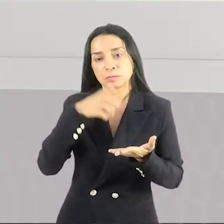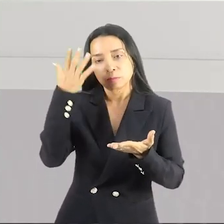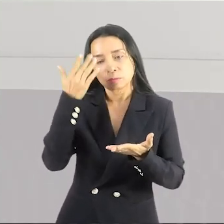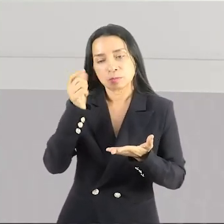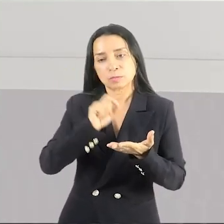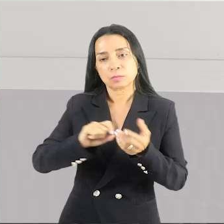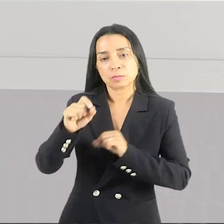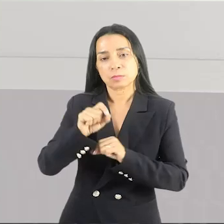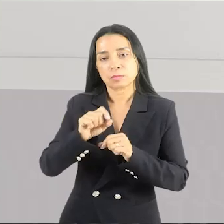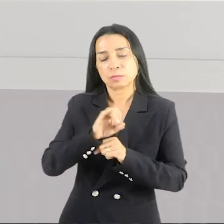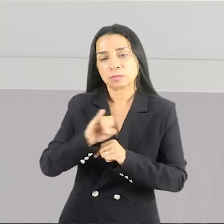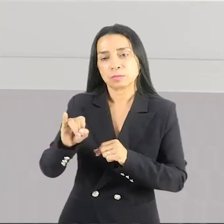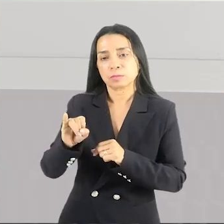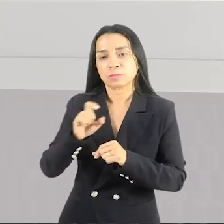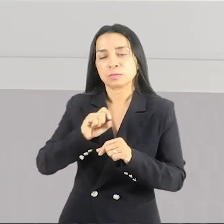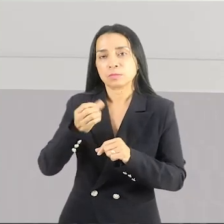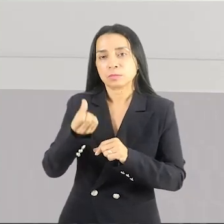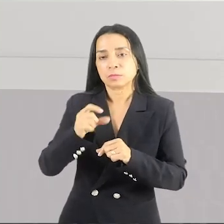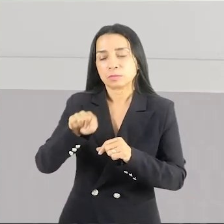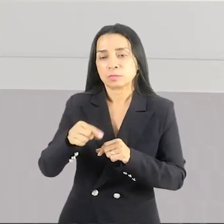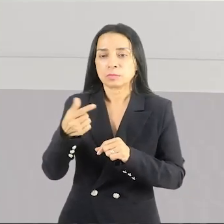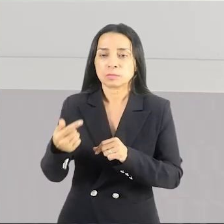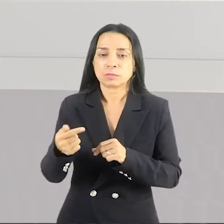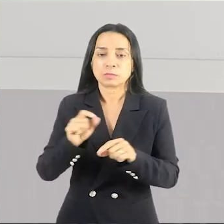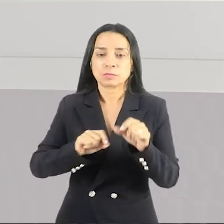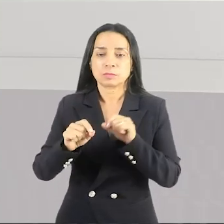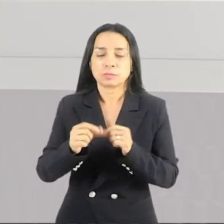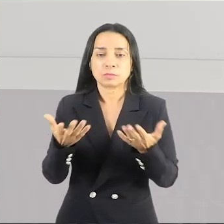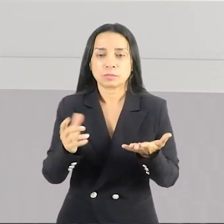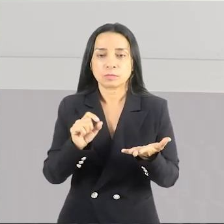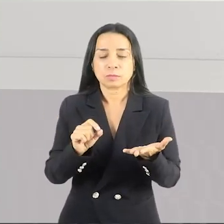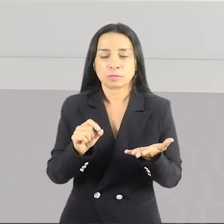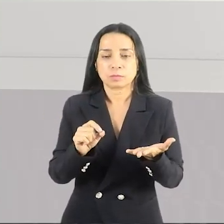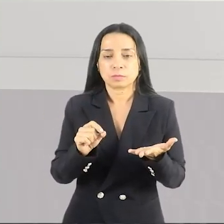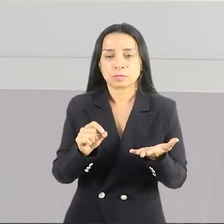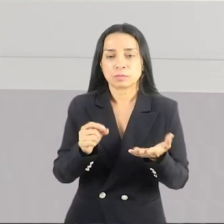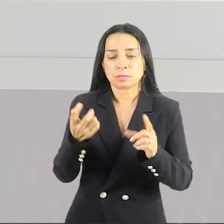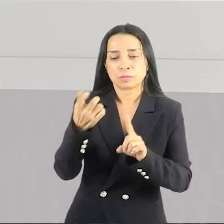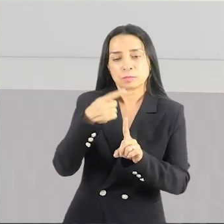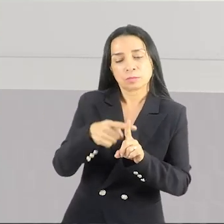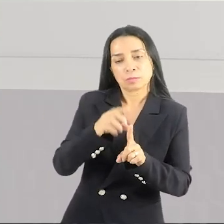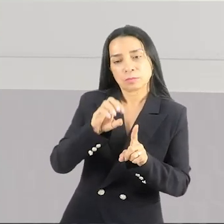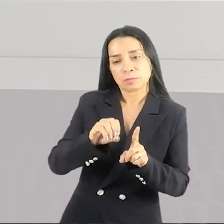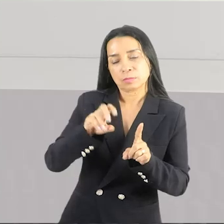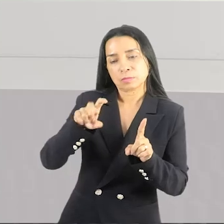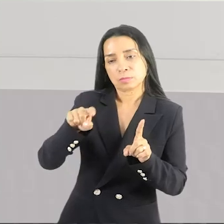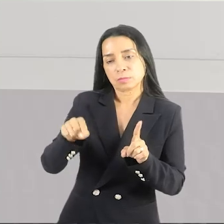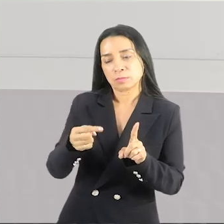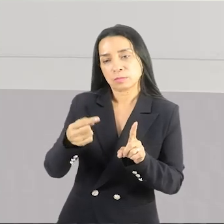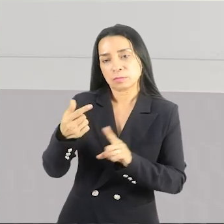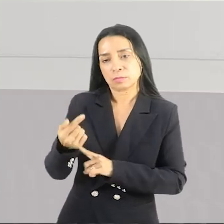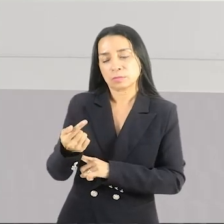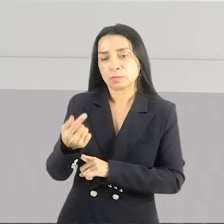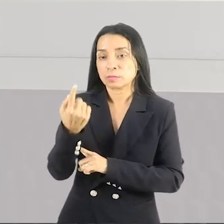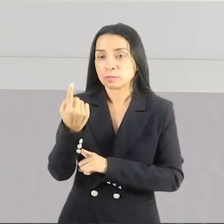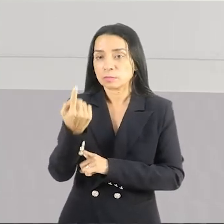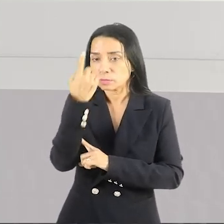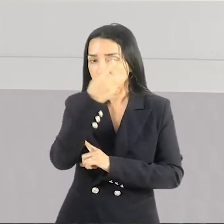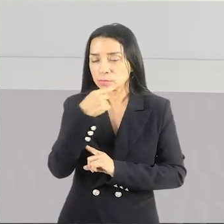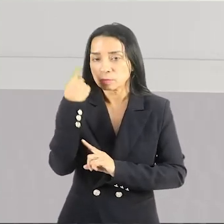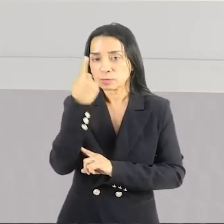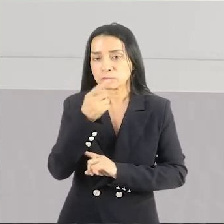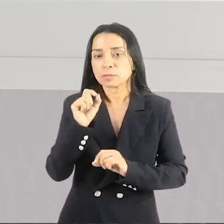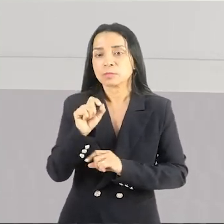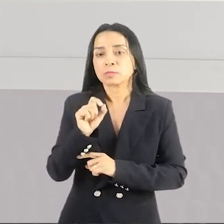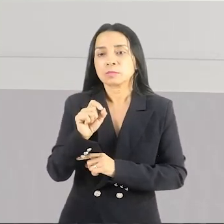saber, ó, esse 6,7 é 6 horas inteiras, mais 0,7 de 1 hora, que é